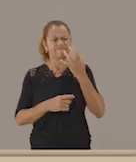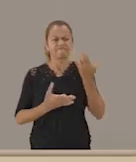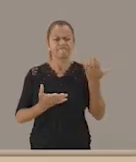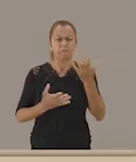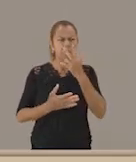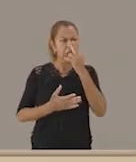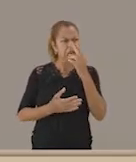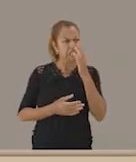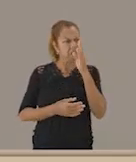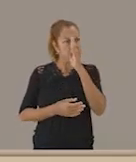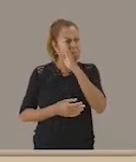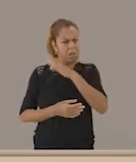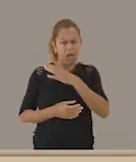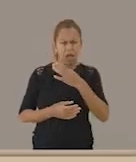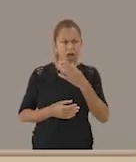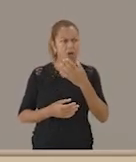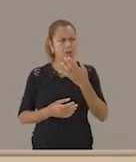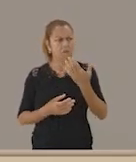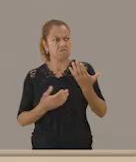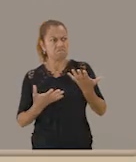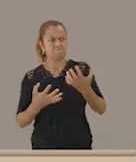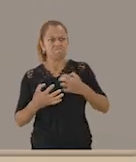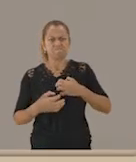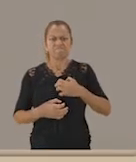de Greta é de uma menina vingativa.